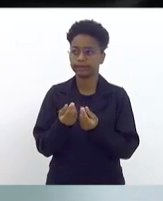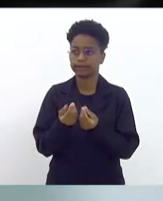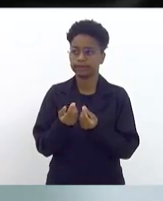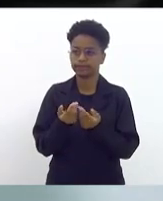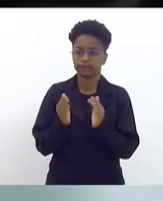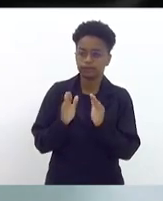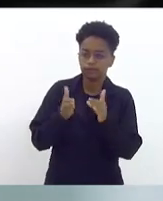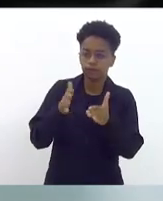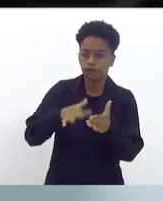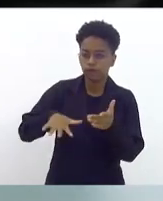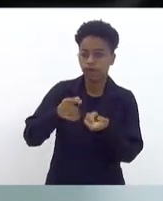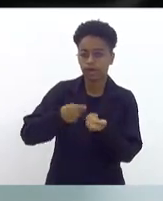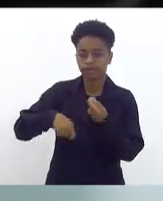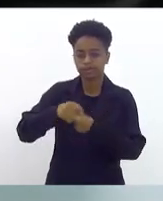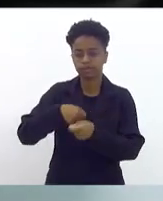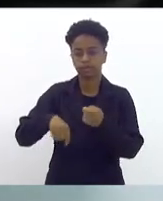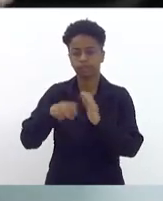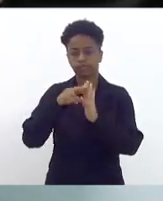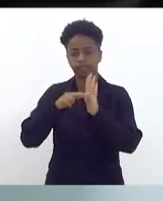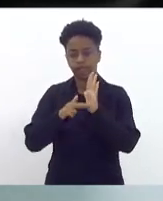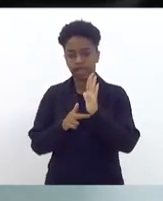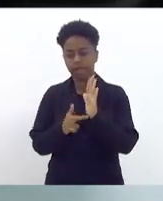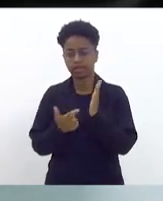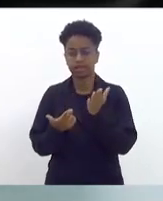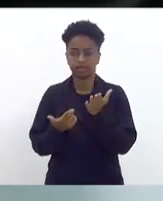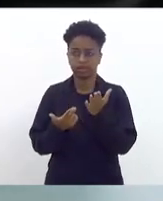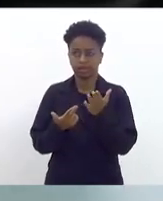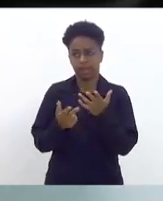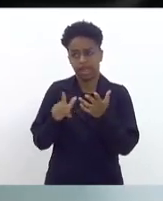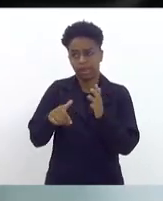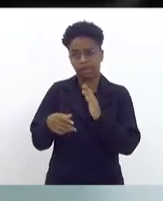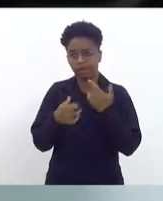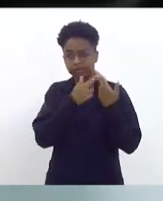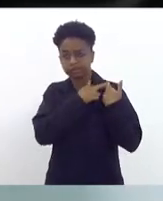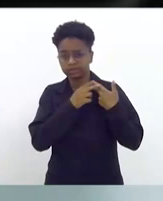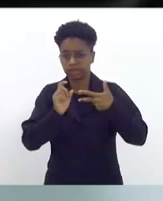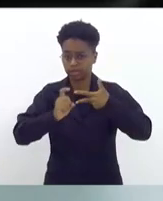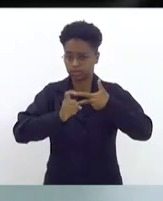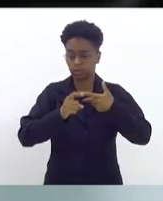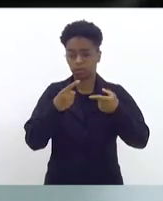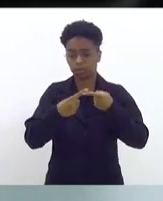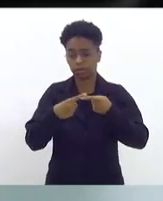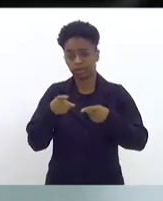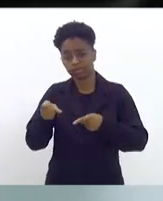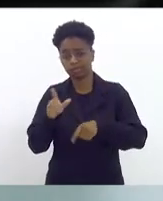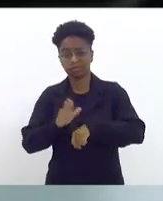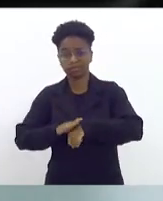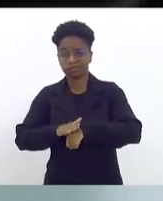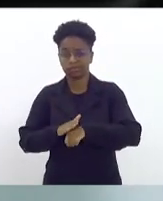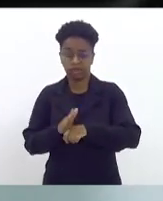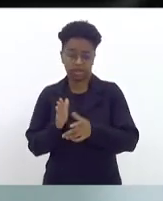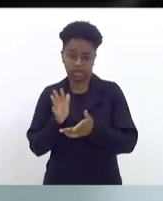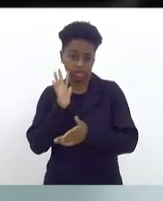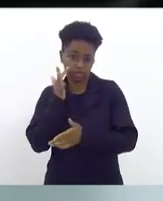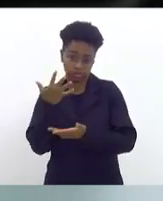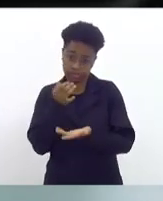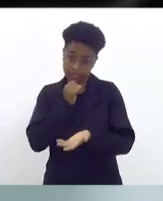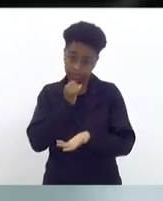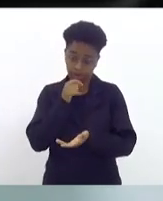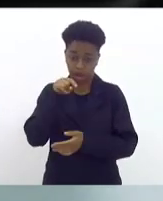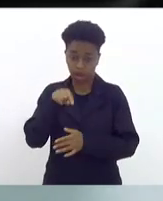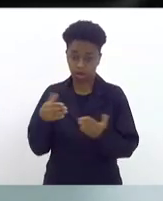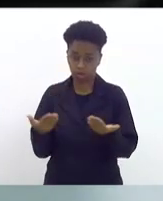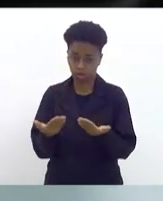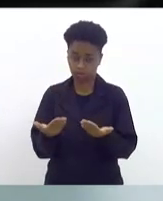administrativa né ou seja critérios que caberiam poderem executivo que é quem vai realizar a concessão fazer por exemplo nesse caso